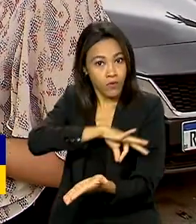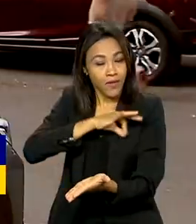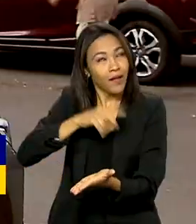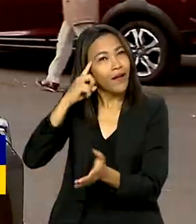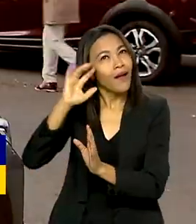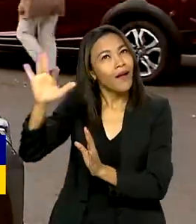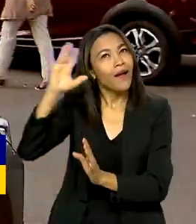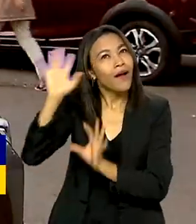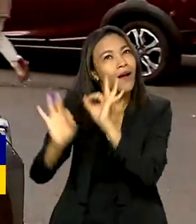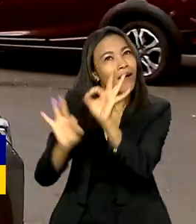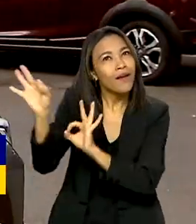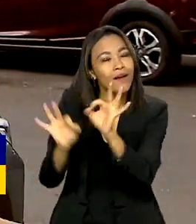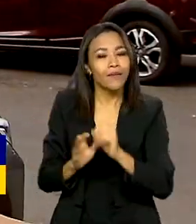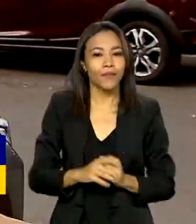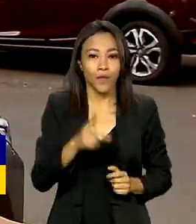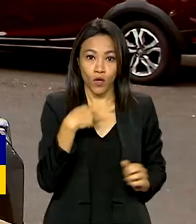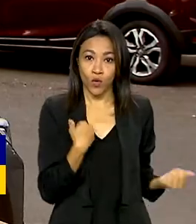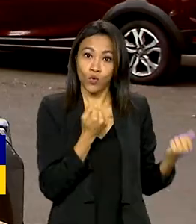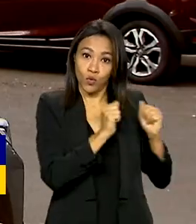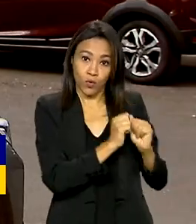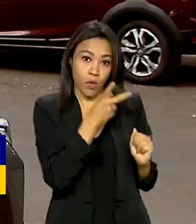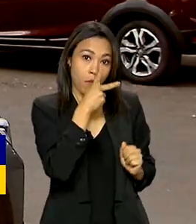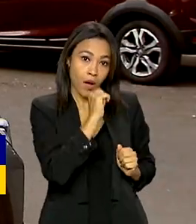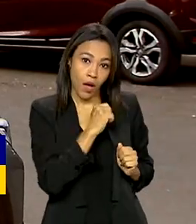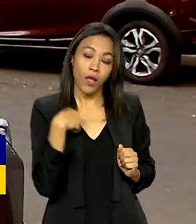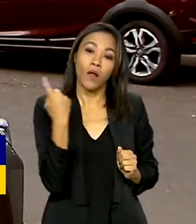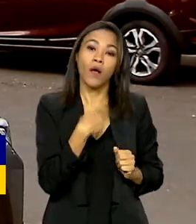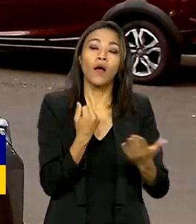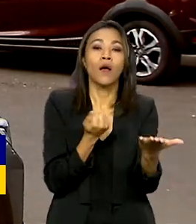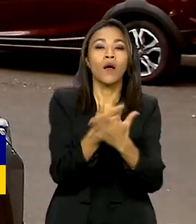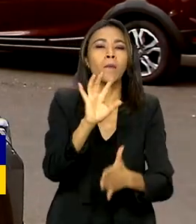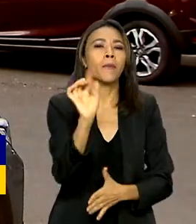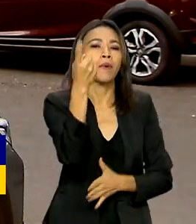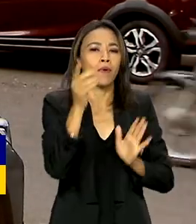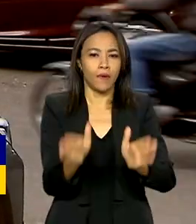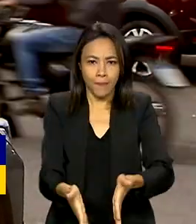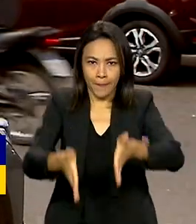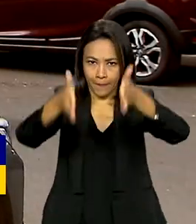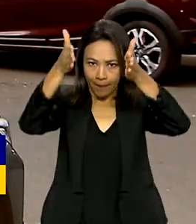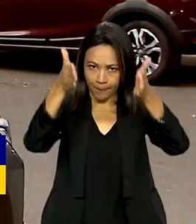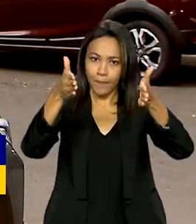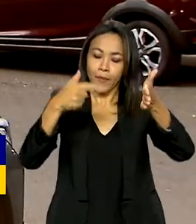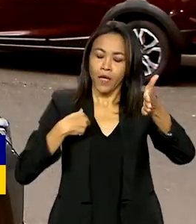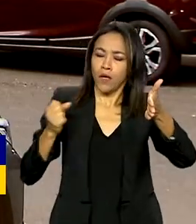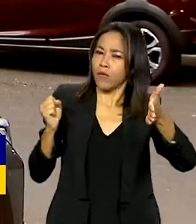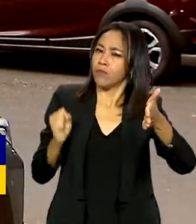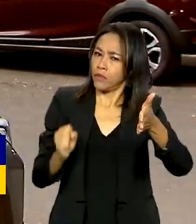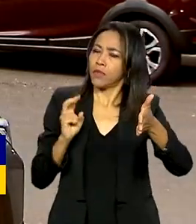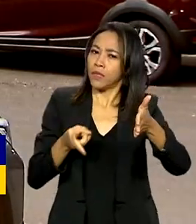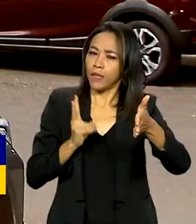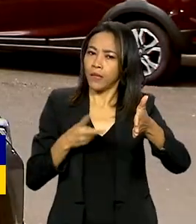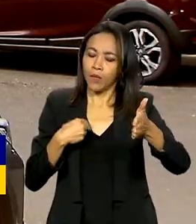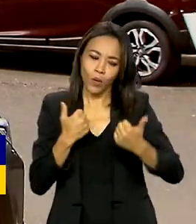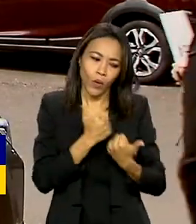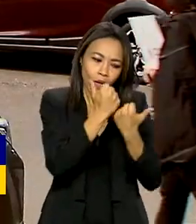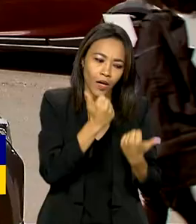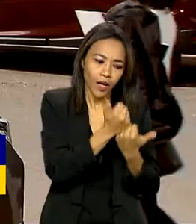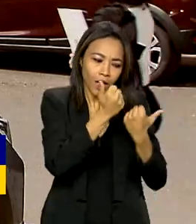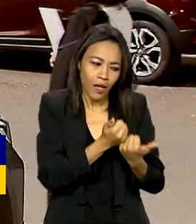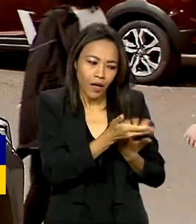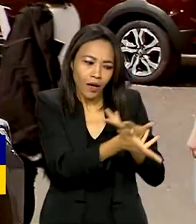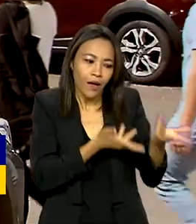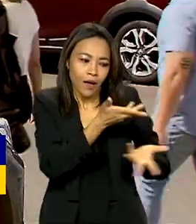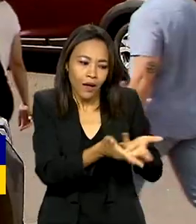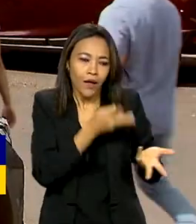planos junto dos meus pais a gente fez a aquisição do nosso primeiro apartamento agora né E sempre quando eu posso eu tô dando esse suporte esse auxílio